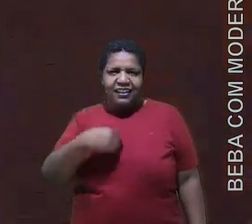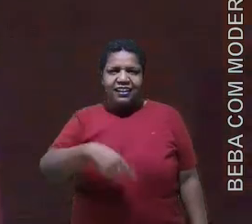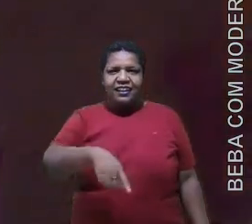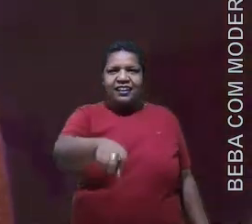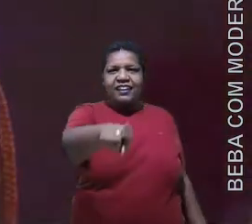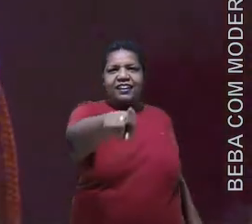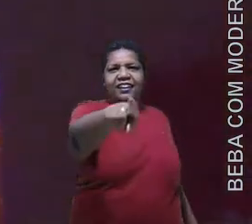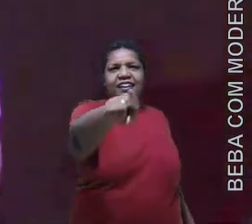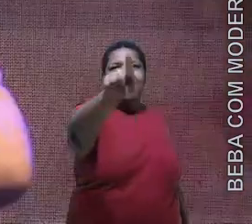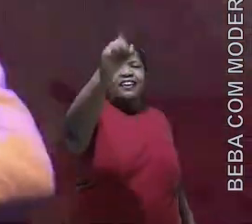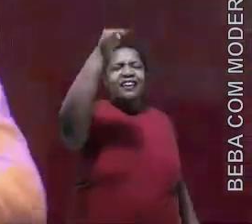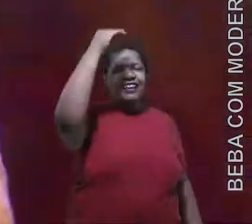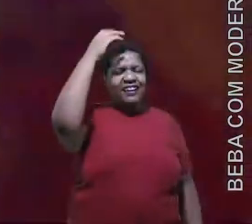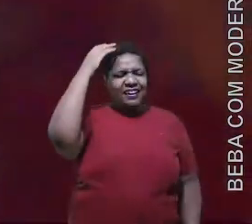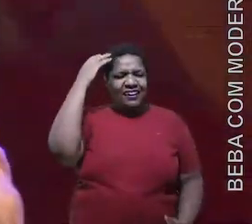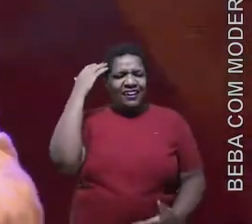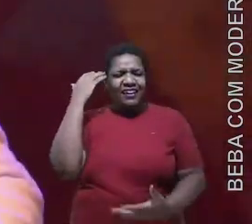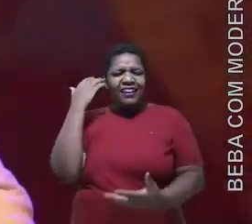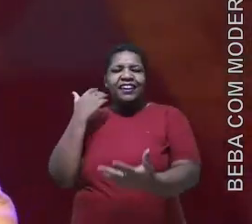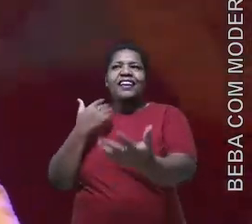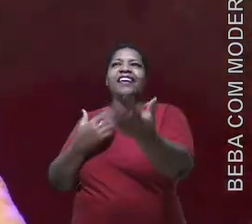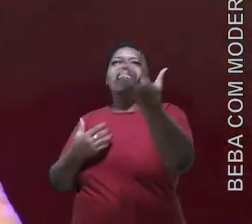você é